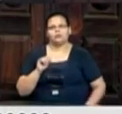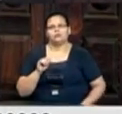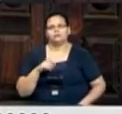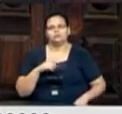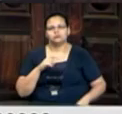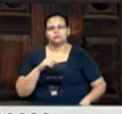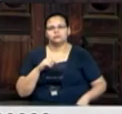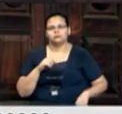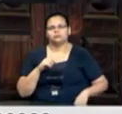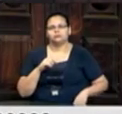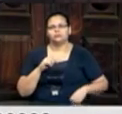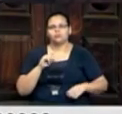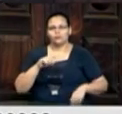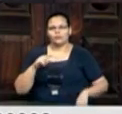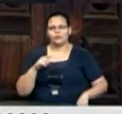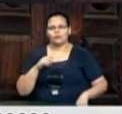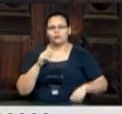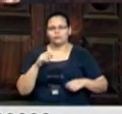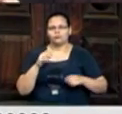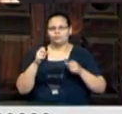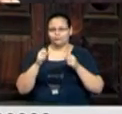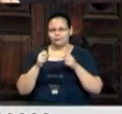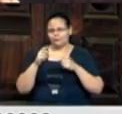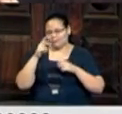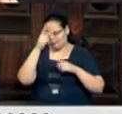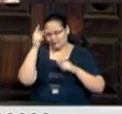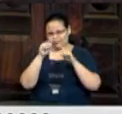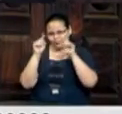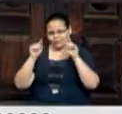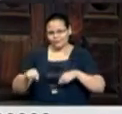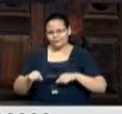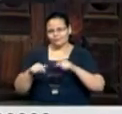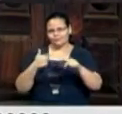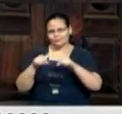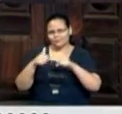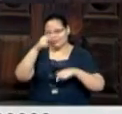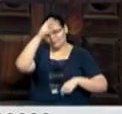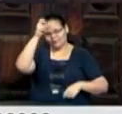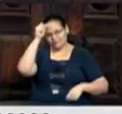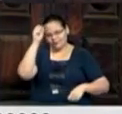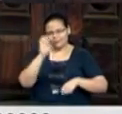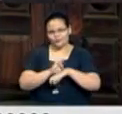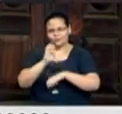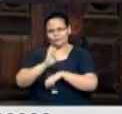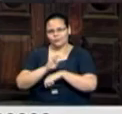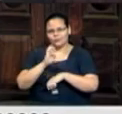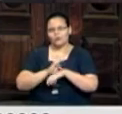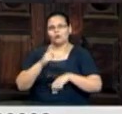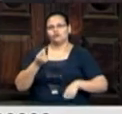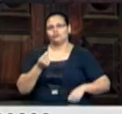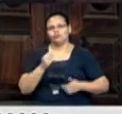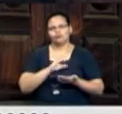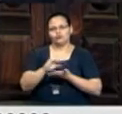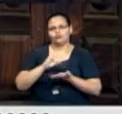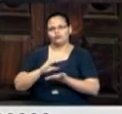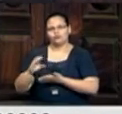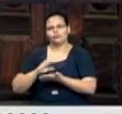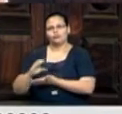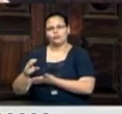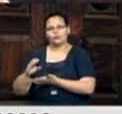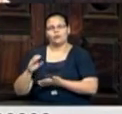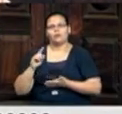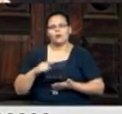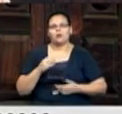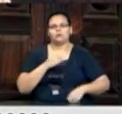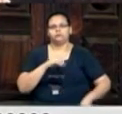ruas ocupadas pelos servidores públicos do Estado e fazer com que tenha que o dinheiro vir para pagamento